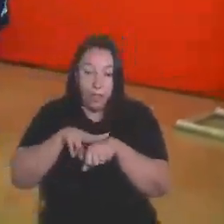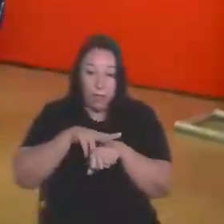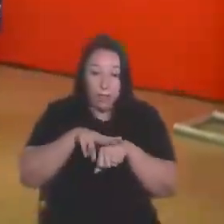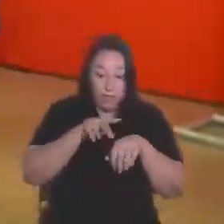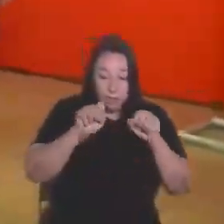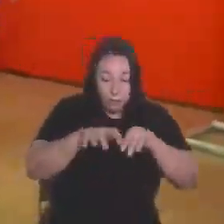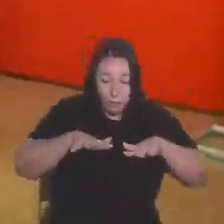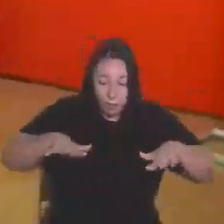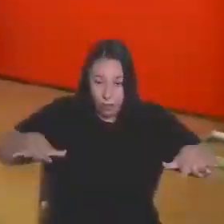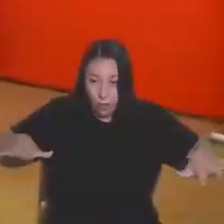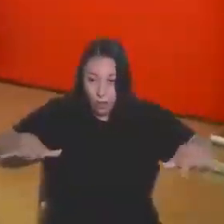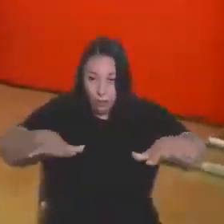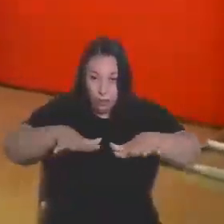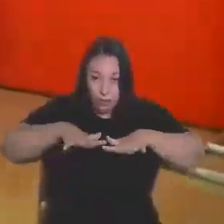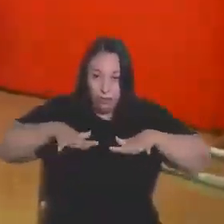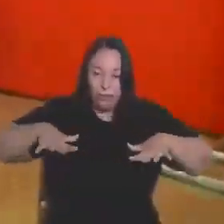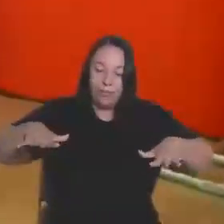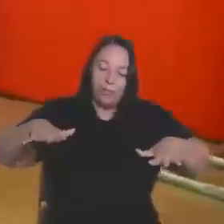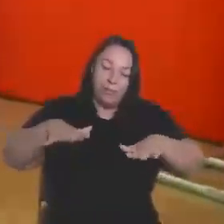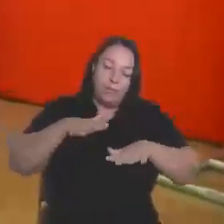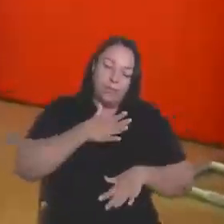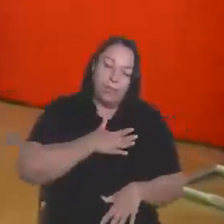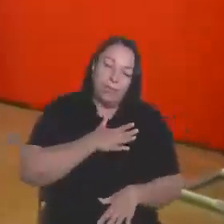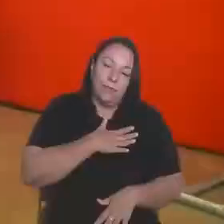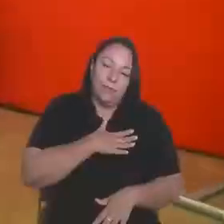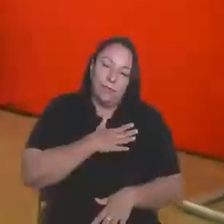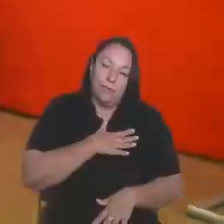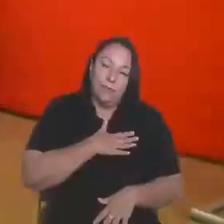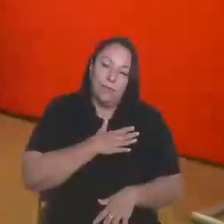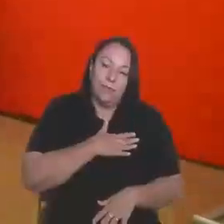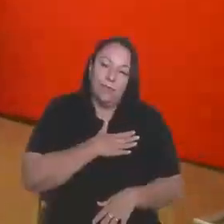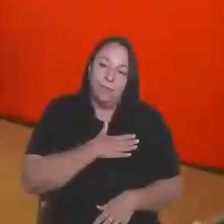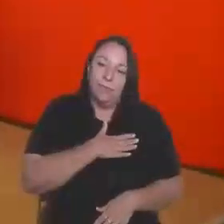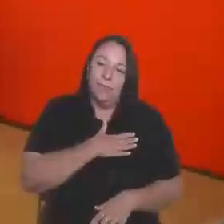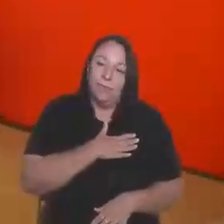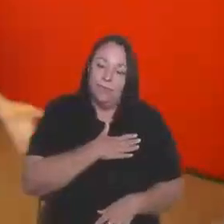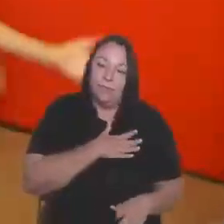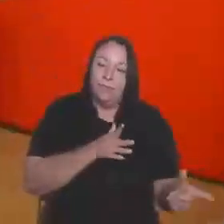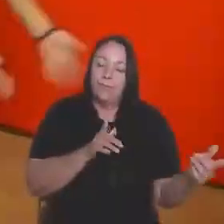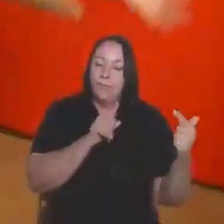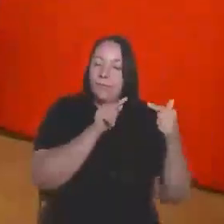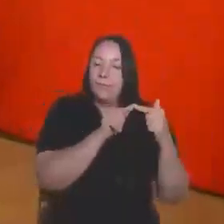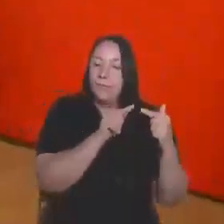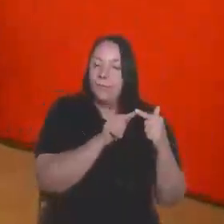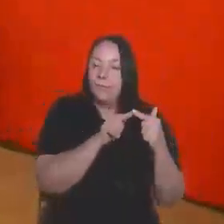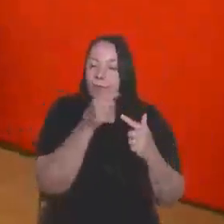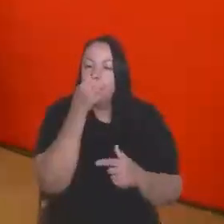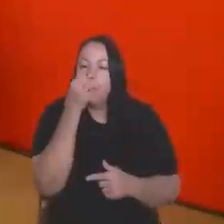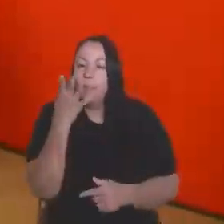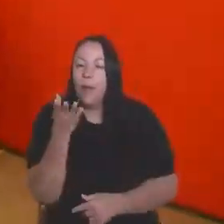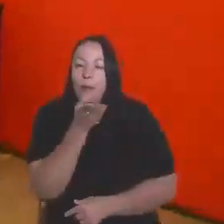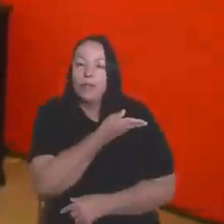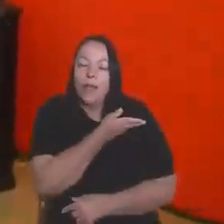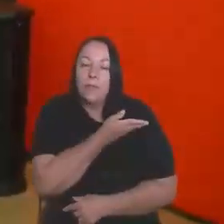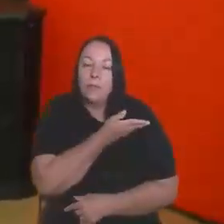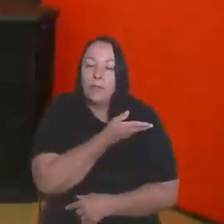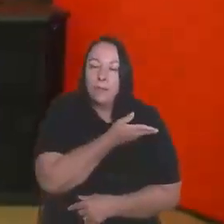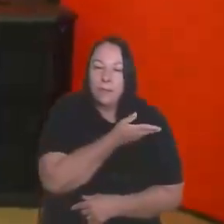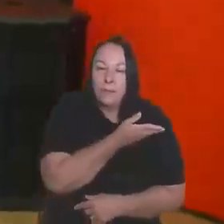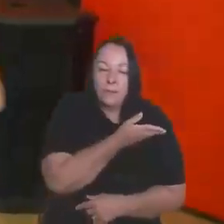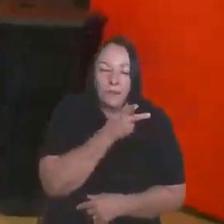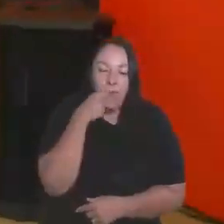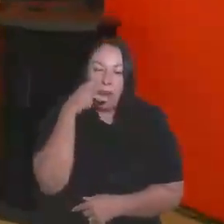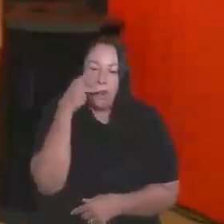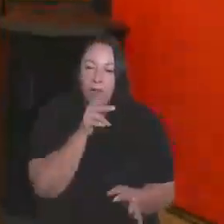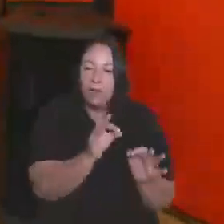chão, mas dentro do peito nasceu uma ação. Chamou os amigos, contou o seu